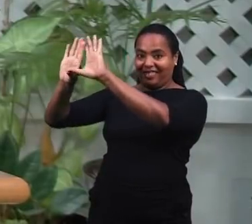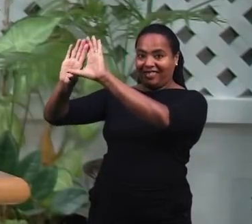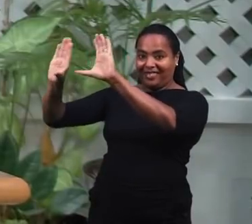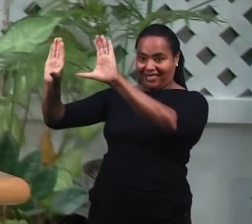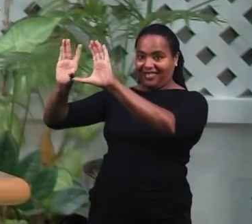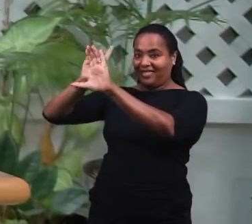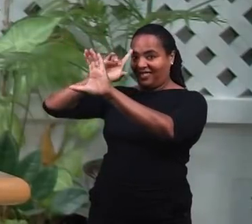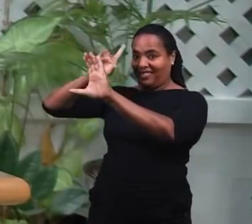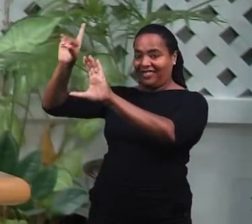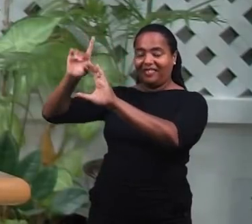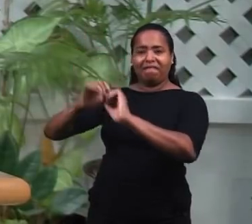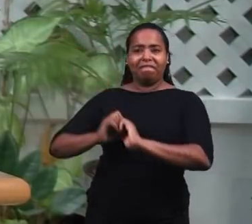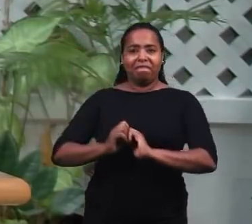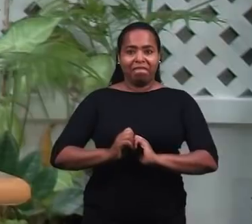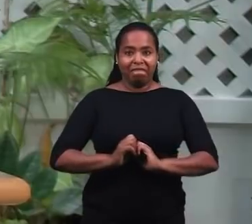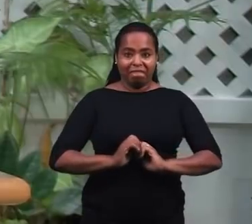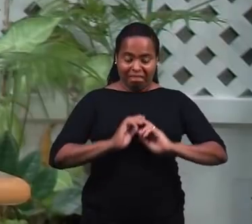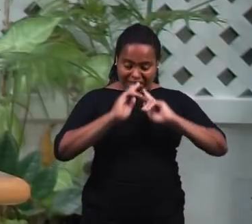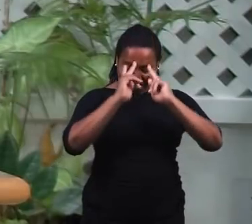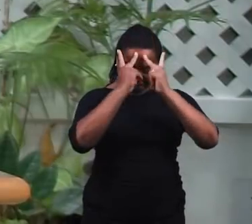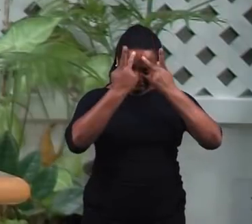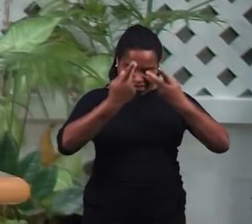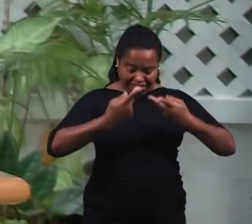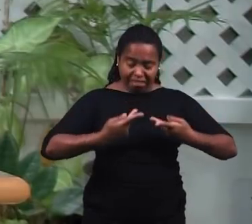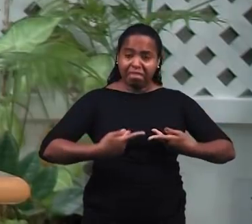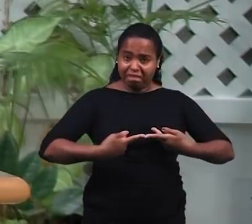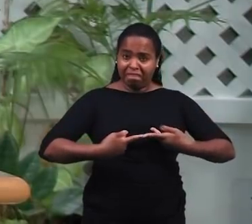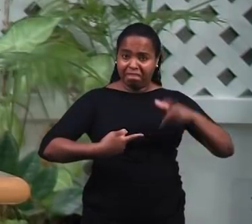O homem é um ser